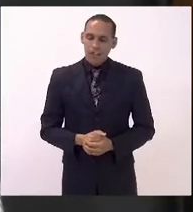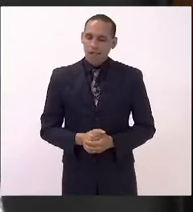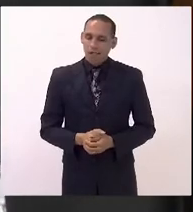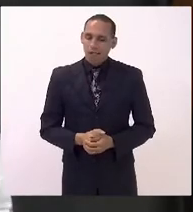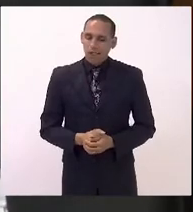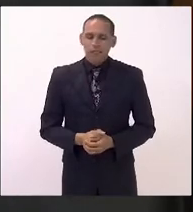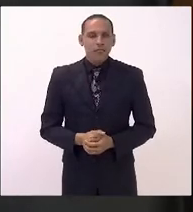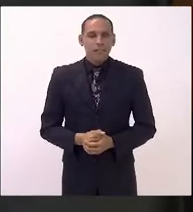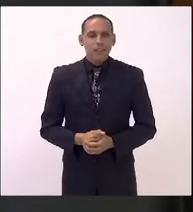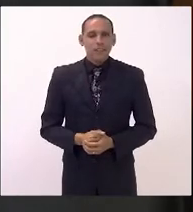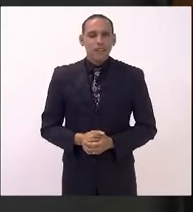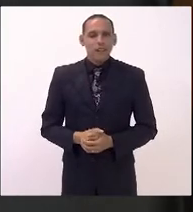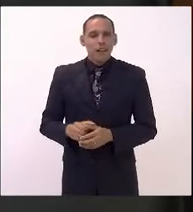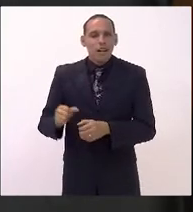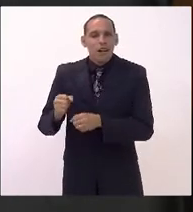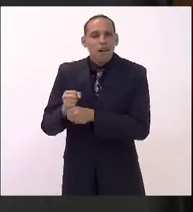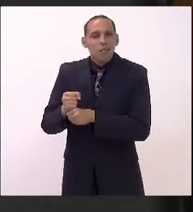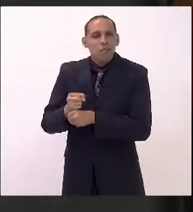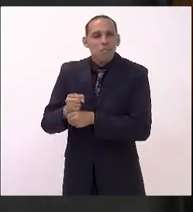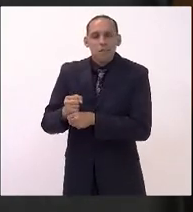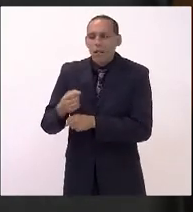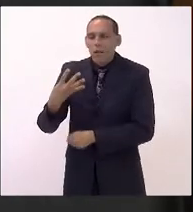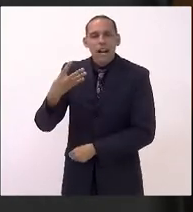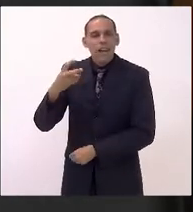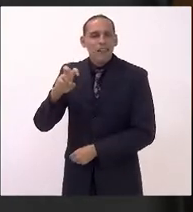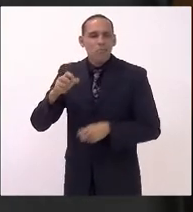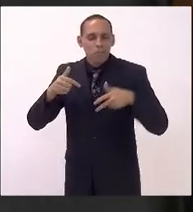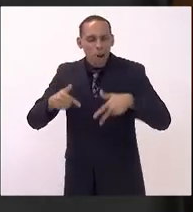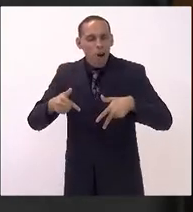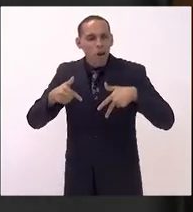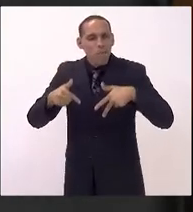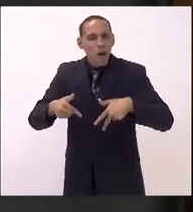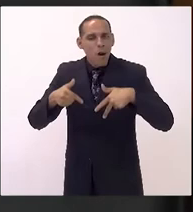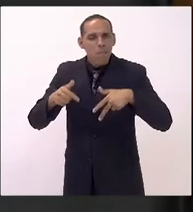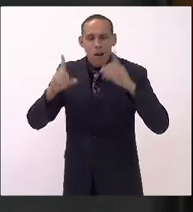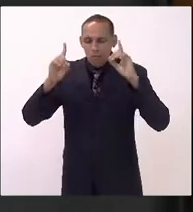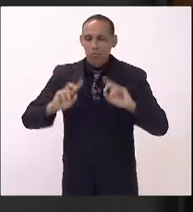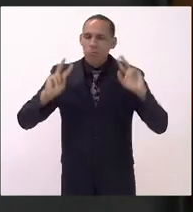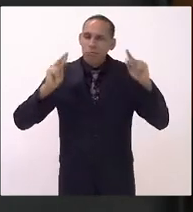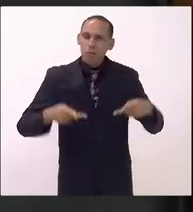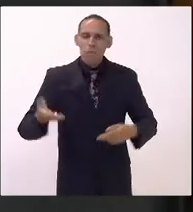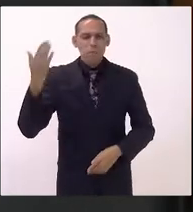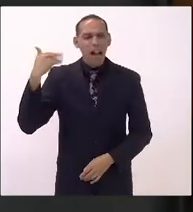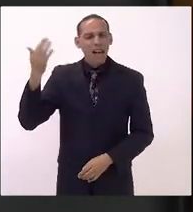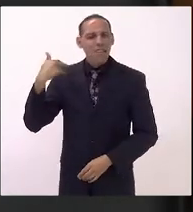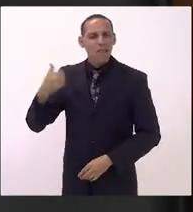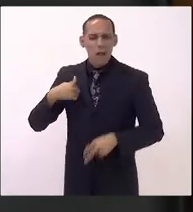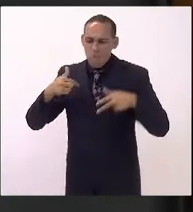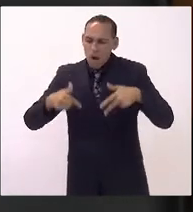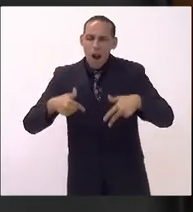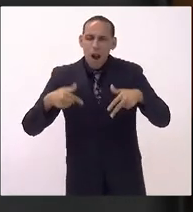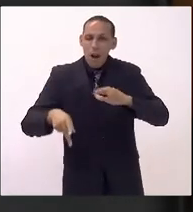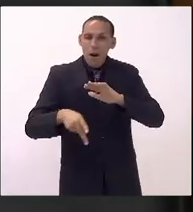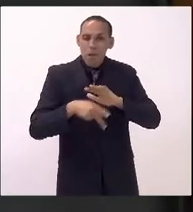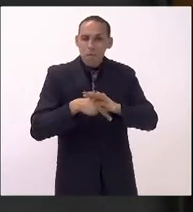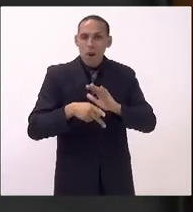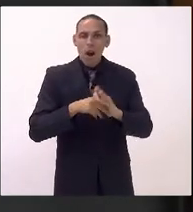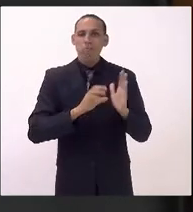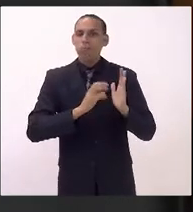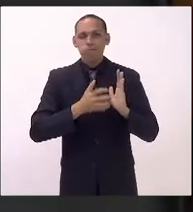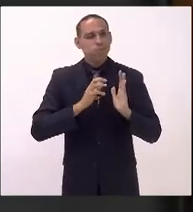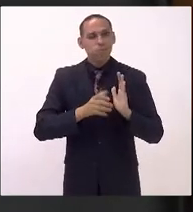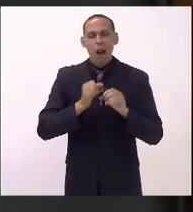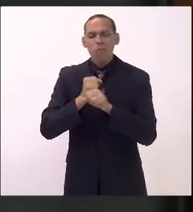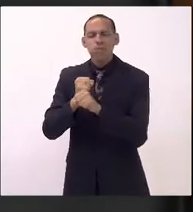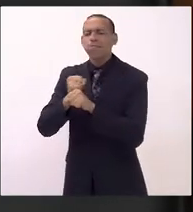Milito há 45 anos nos direitos humanos. Fui militante de um partido político durante